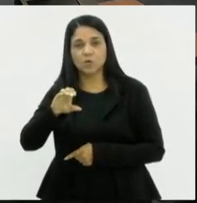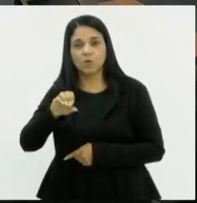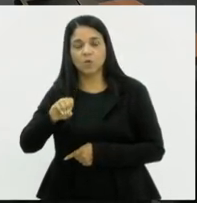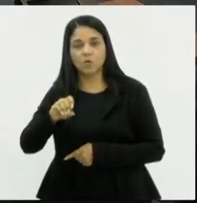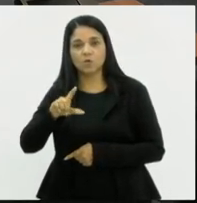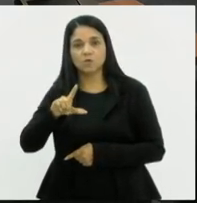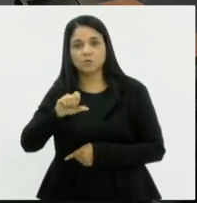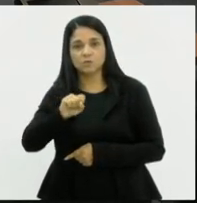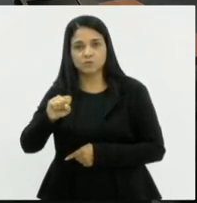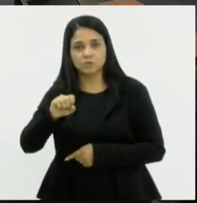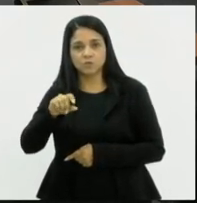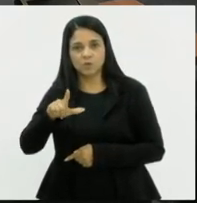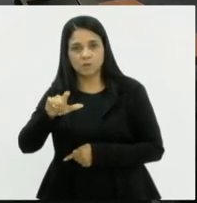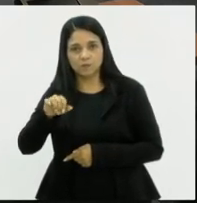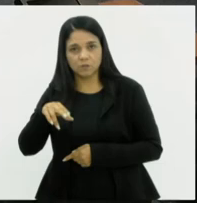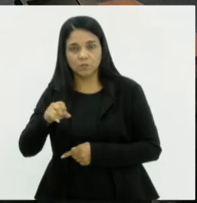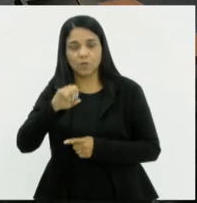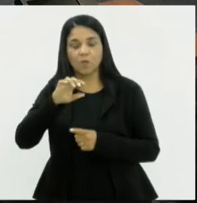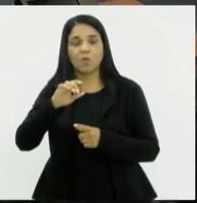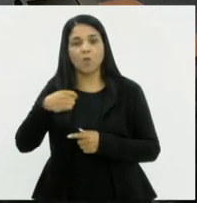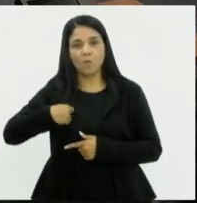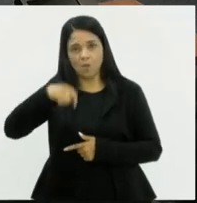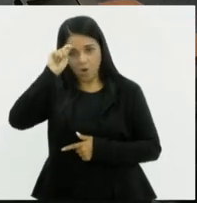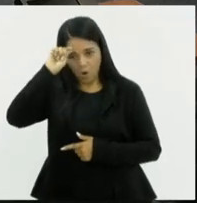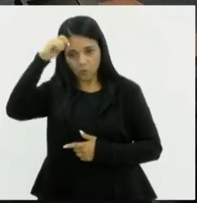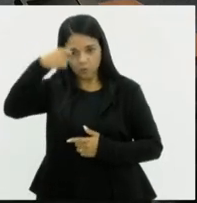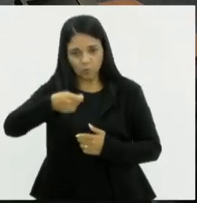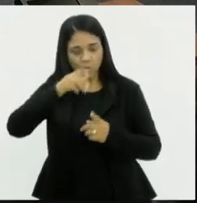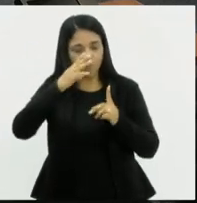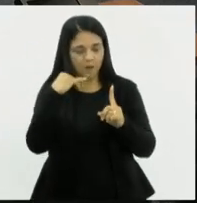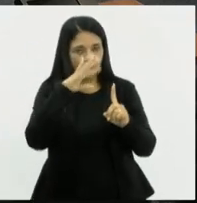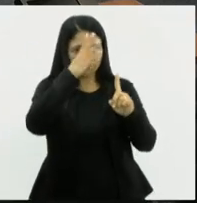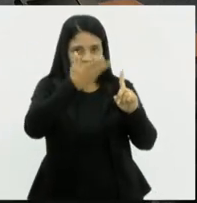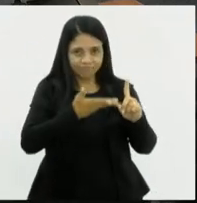homenagem, para auxiliar na entrega da honraria.